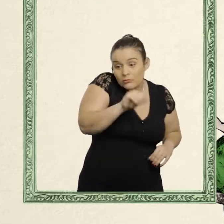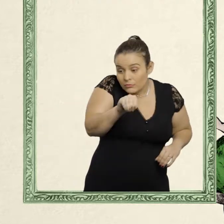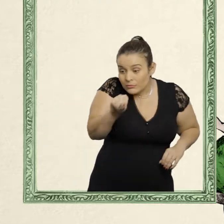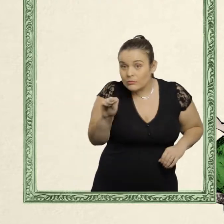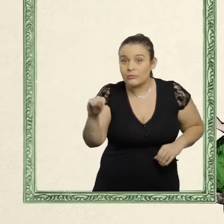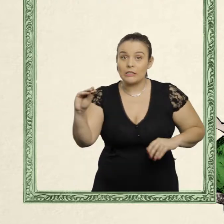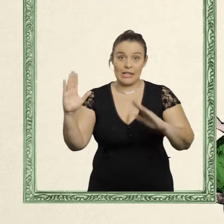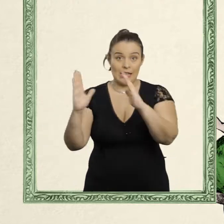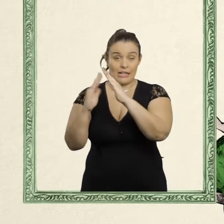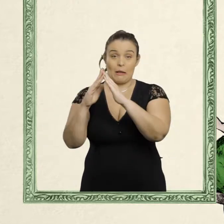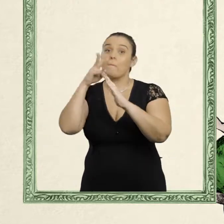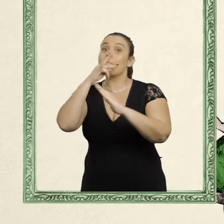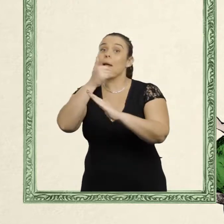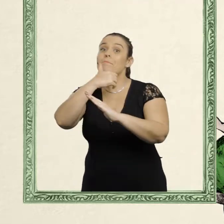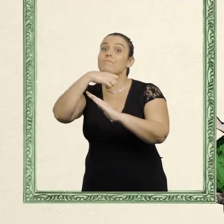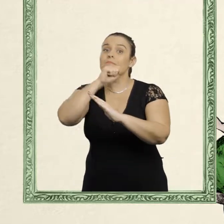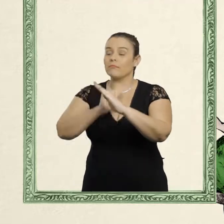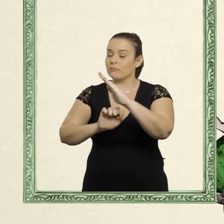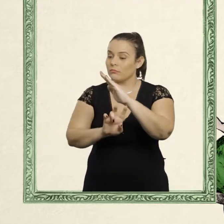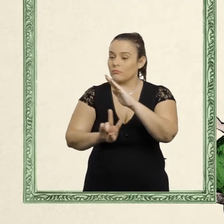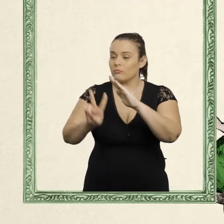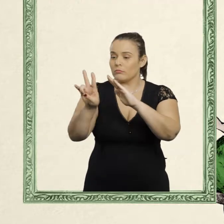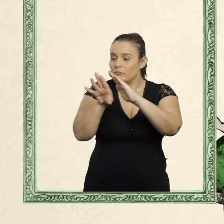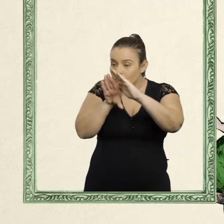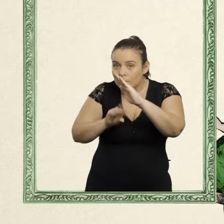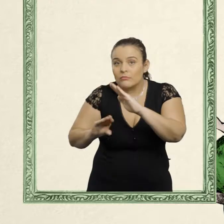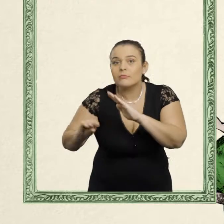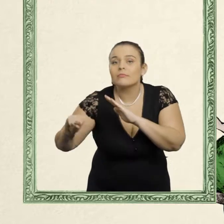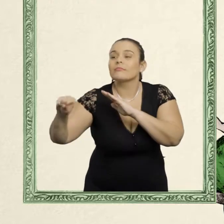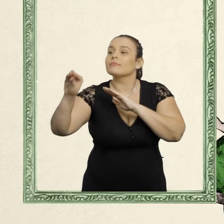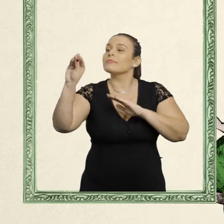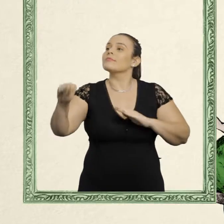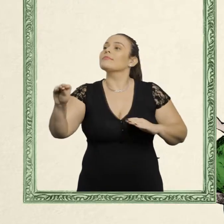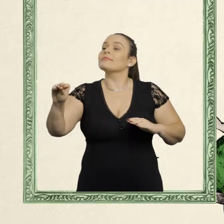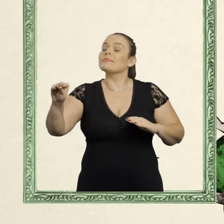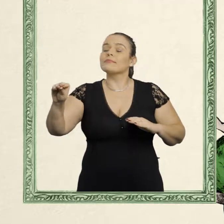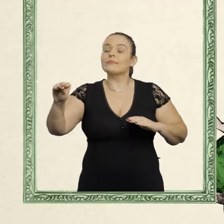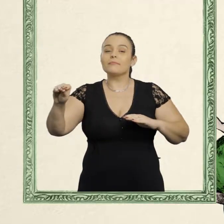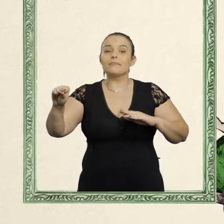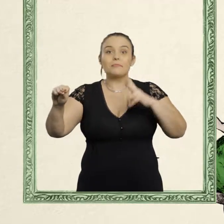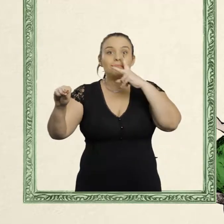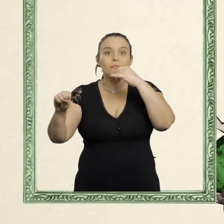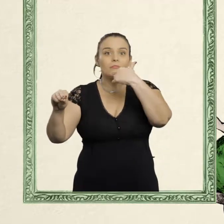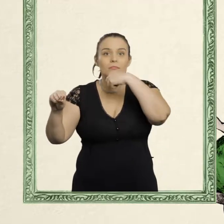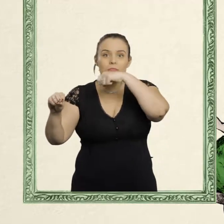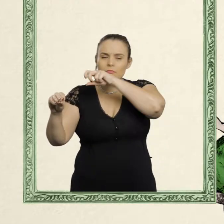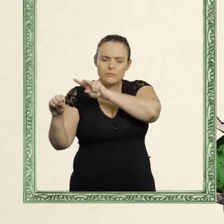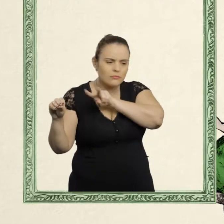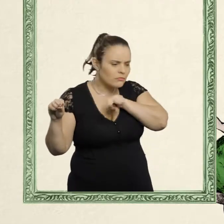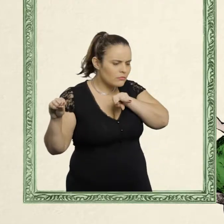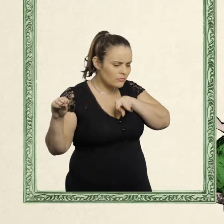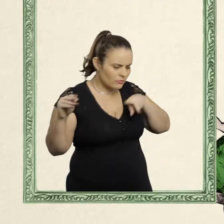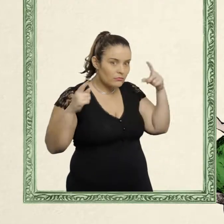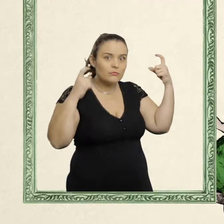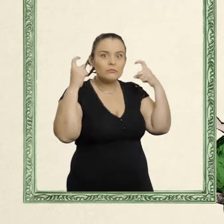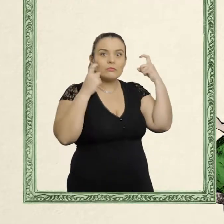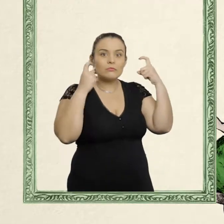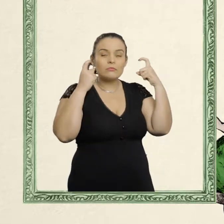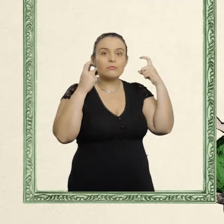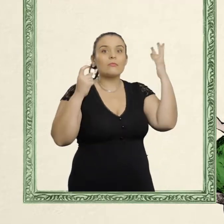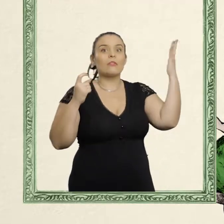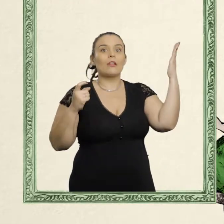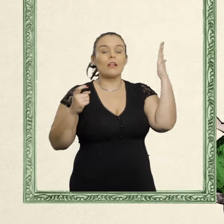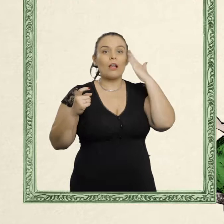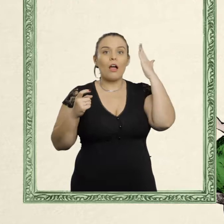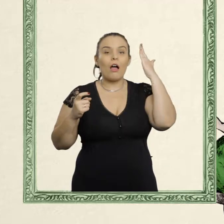que estavam na festa, na casa do vizinho. Quando Naná entrou correndo na festa, o senhor e a Sra. Darling ficaram